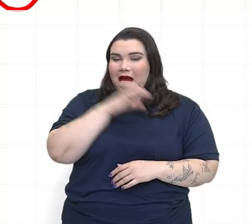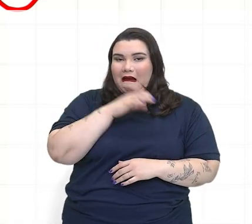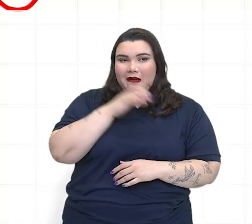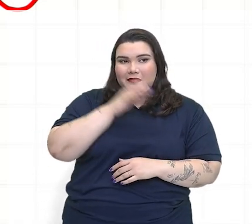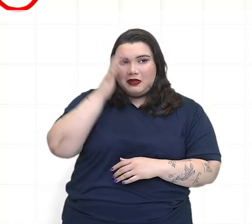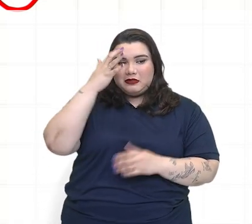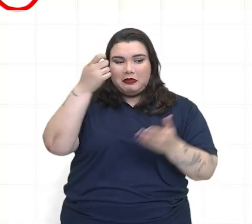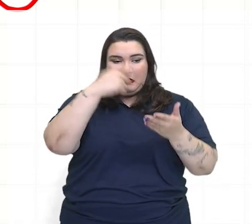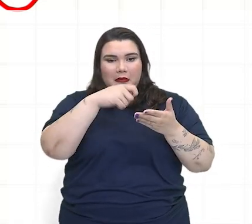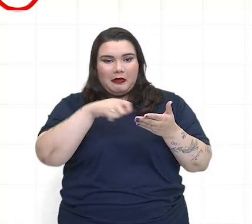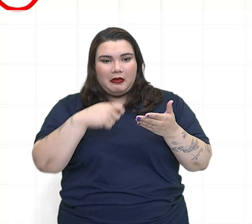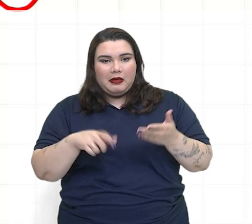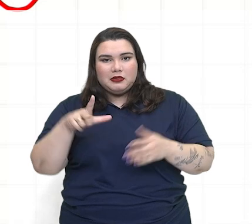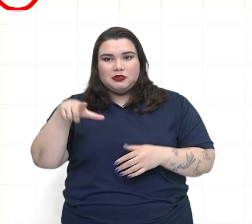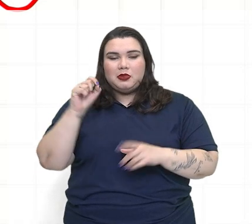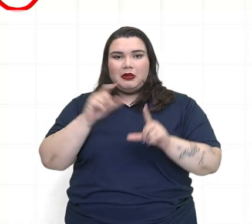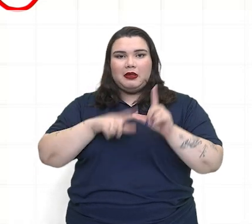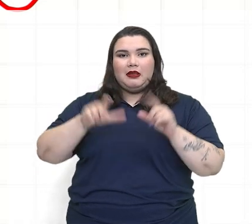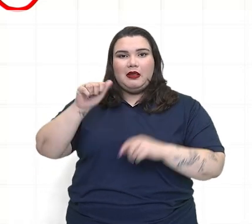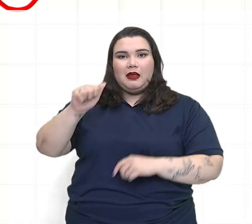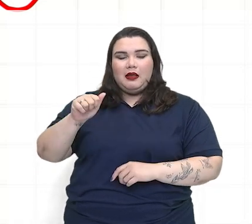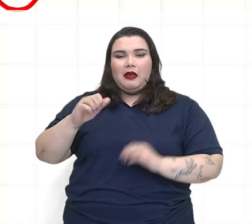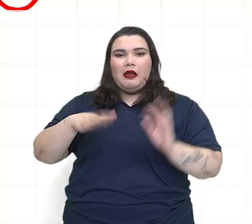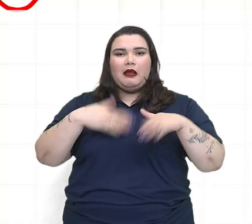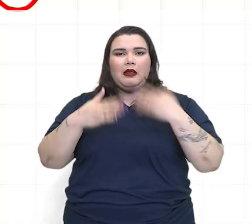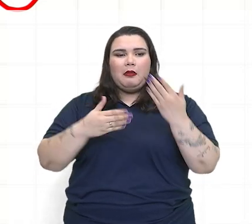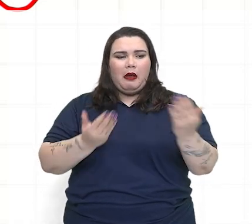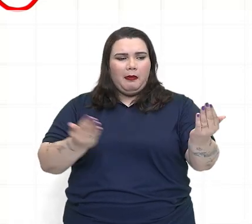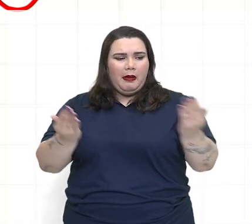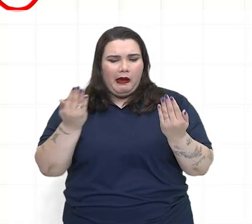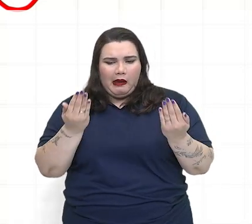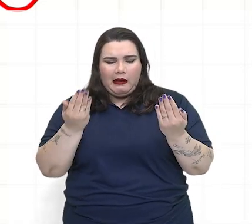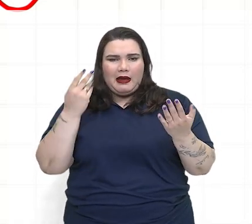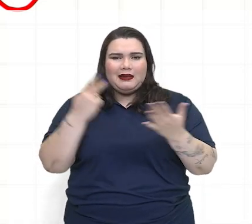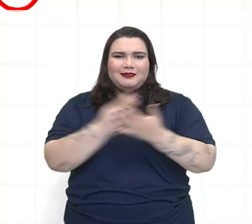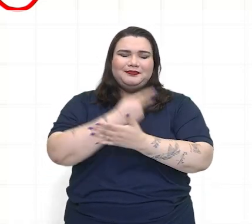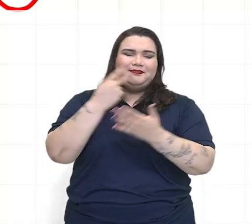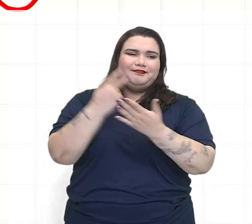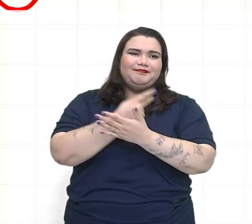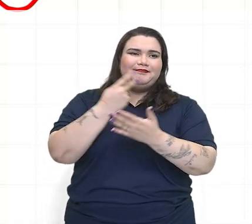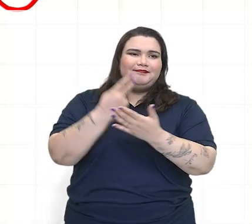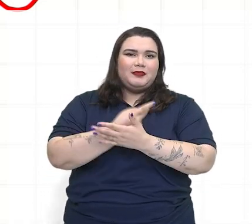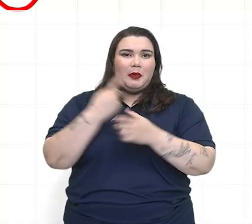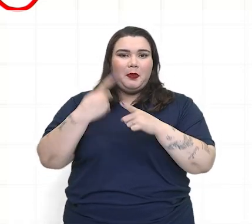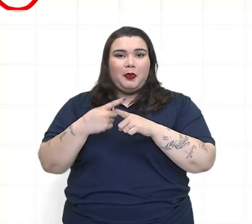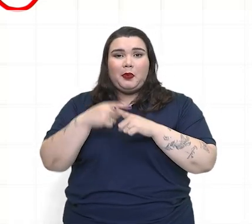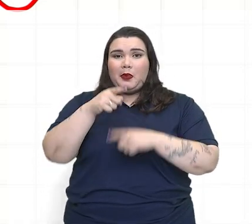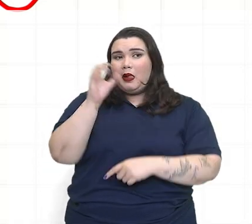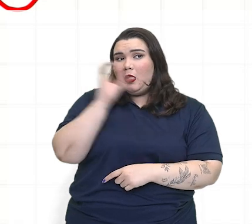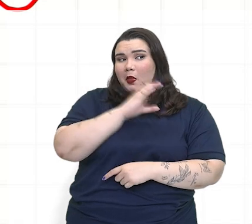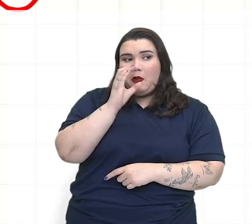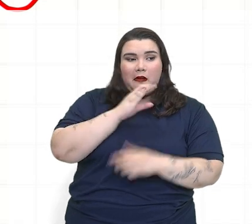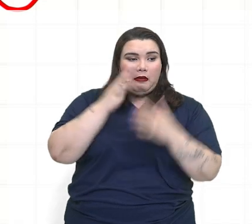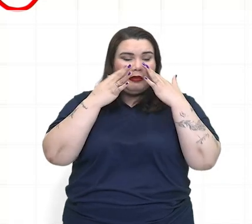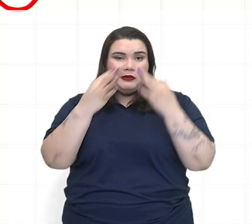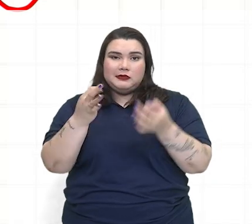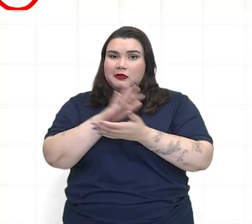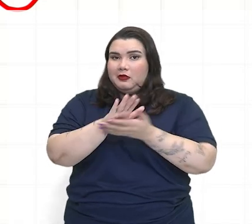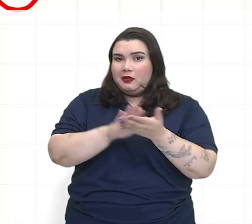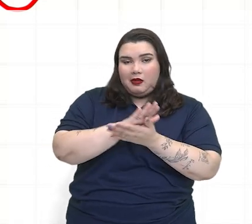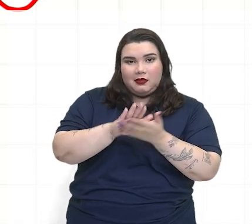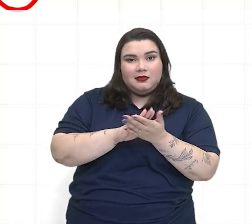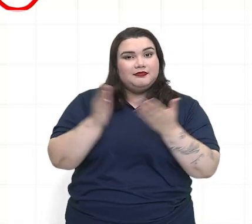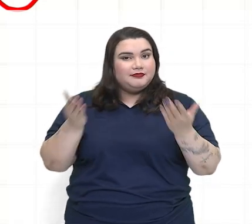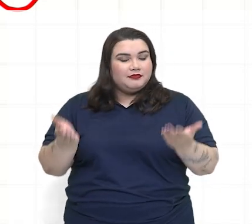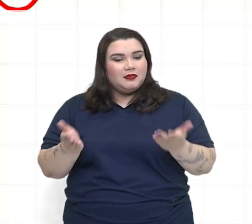a prova, tu vai lá e marca aqui a letra A. Aí você vai conferir o teu gabarito e viu que tu errou, porque tu estava com pressa, não prestou atenção, e